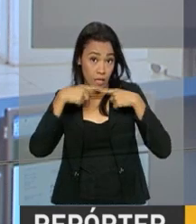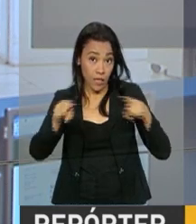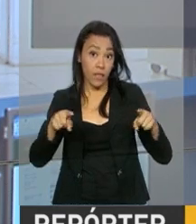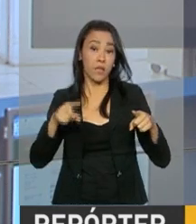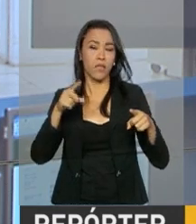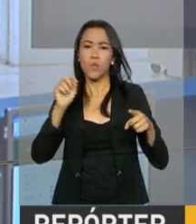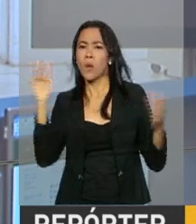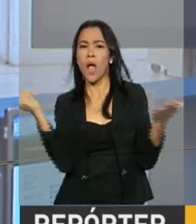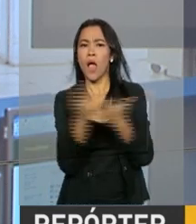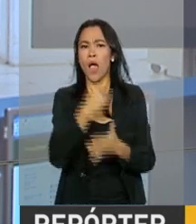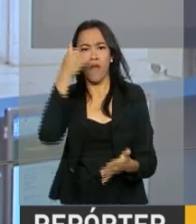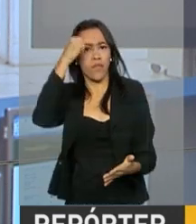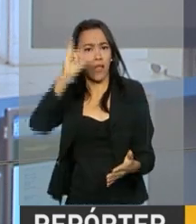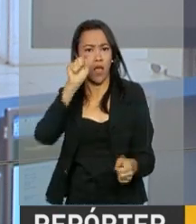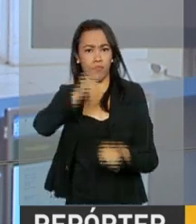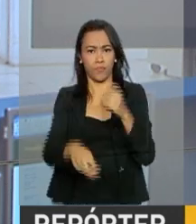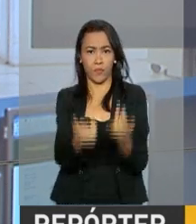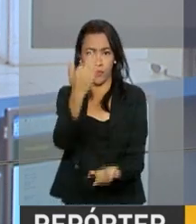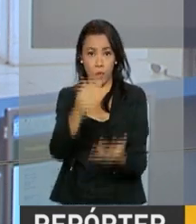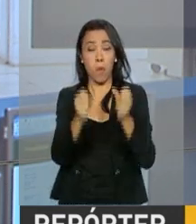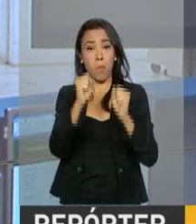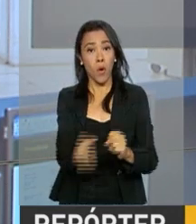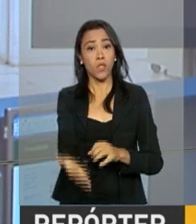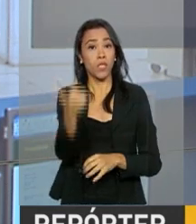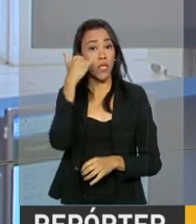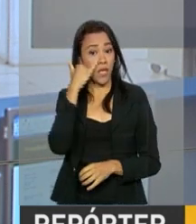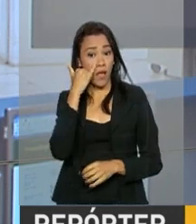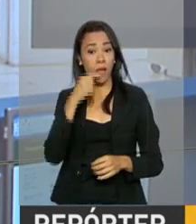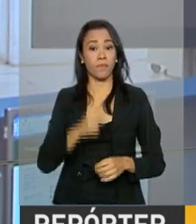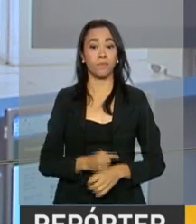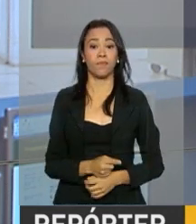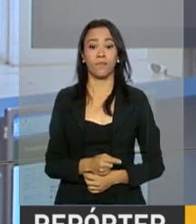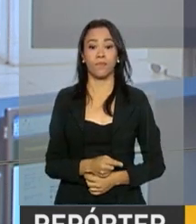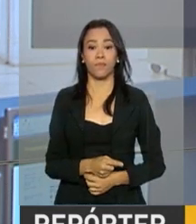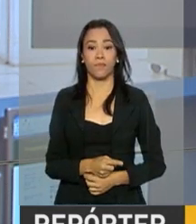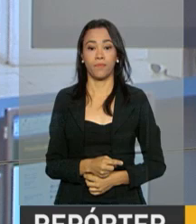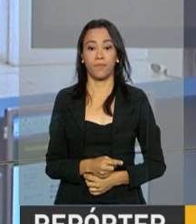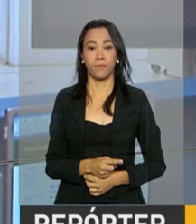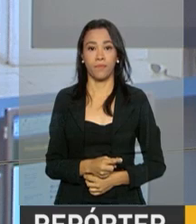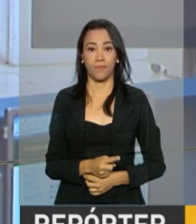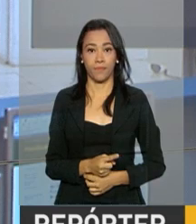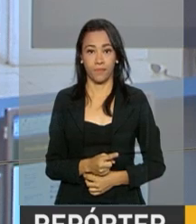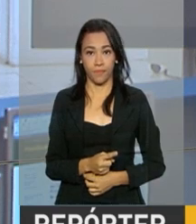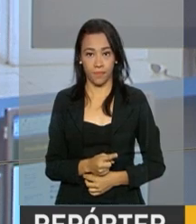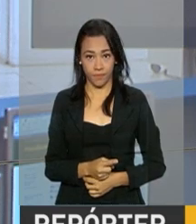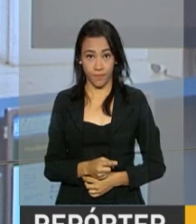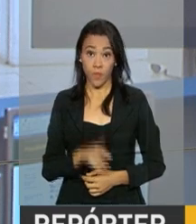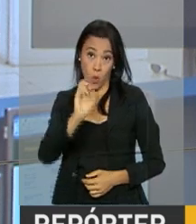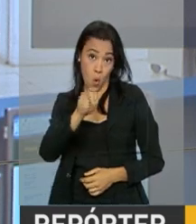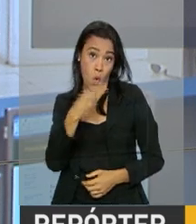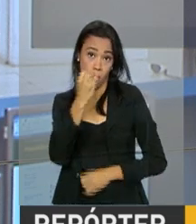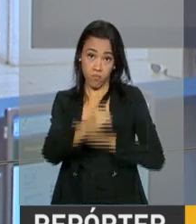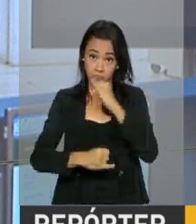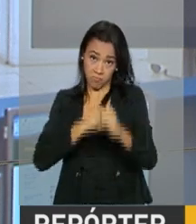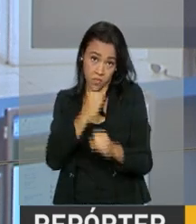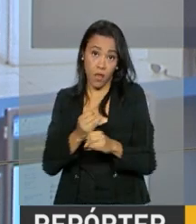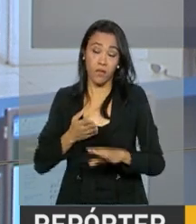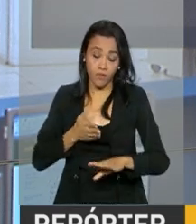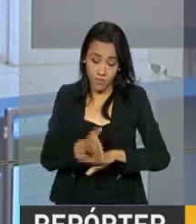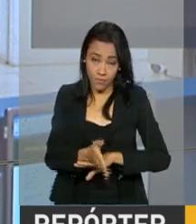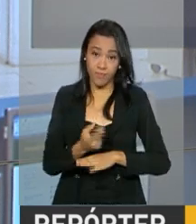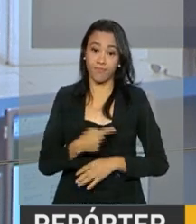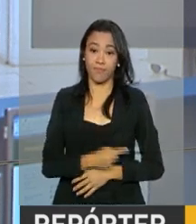combate aos incêndios florestais você pode ligar no telefone 0861 880 ou acessar o site